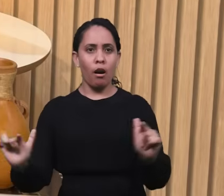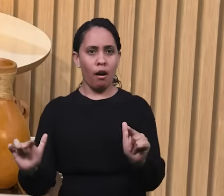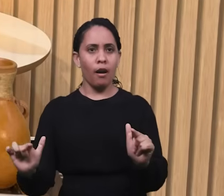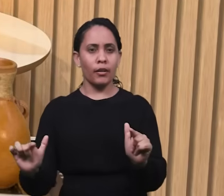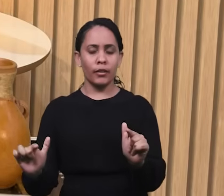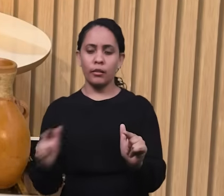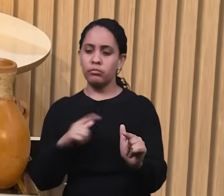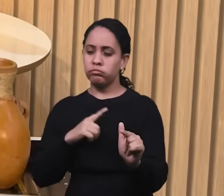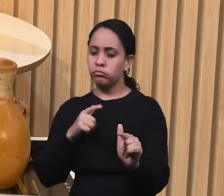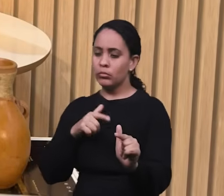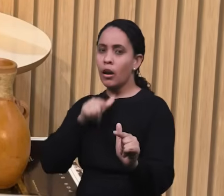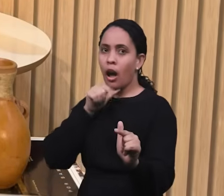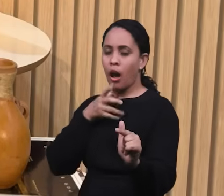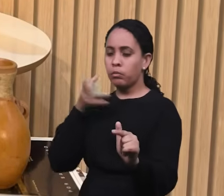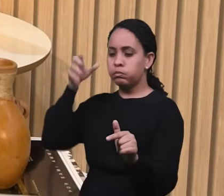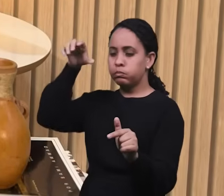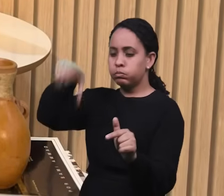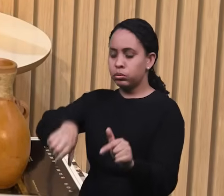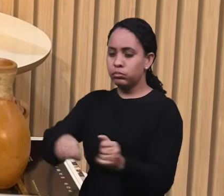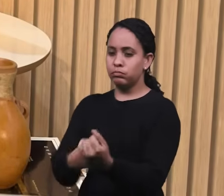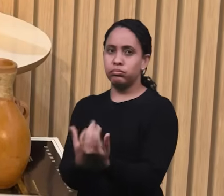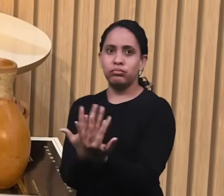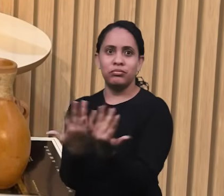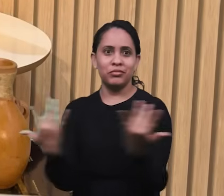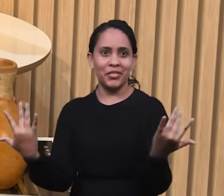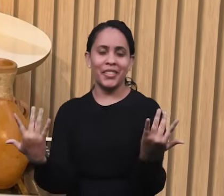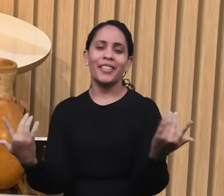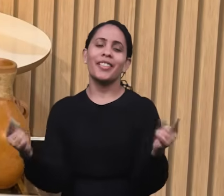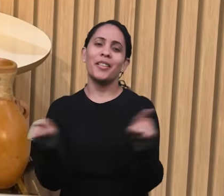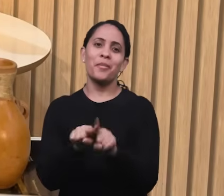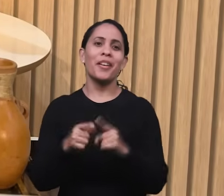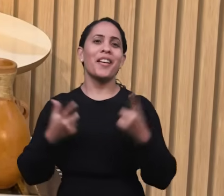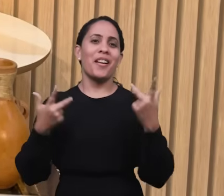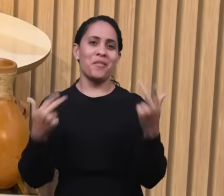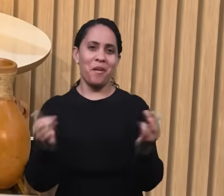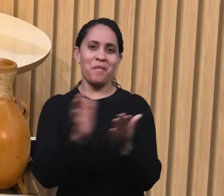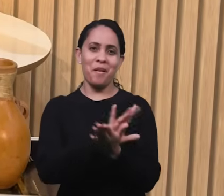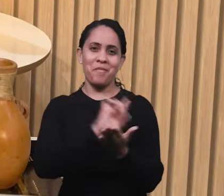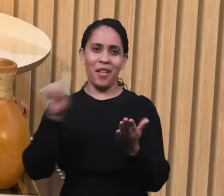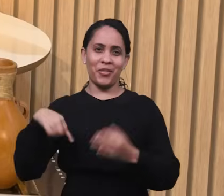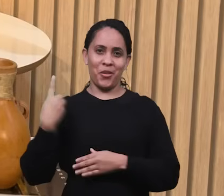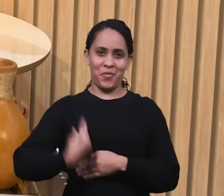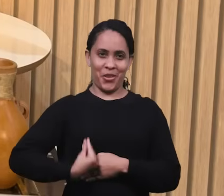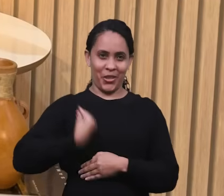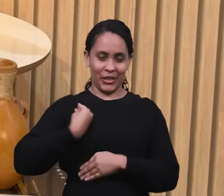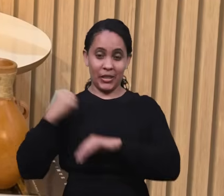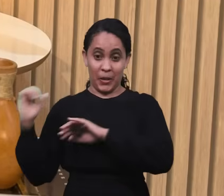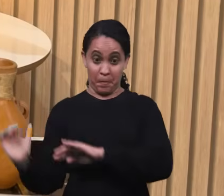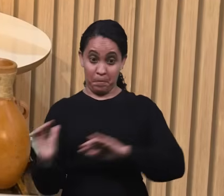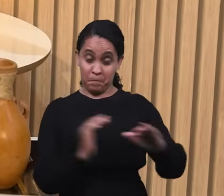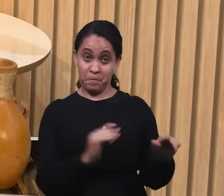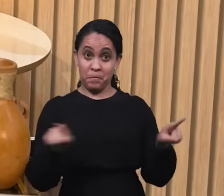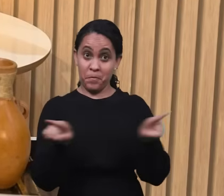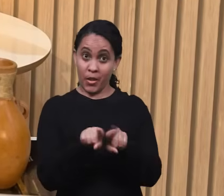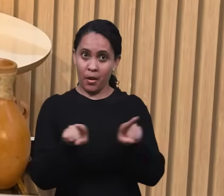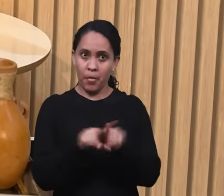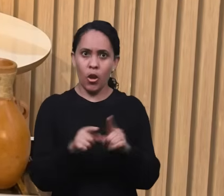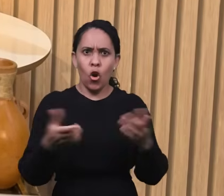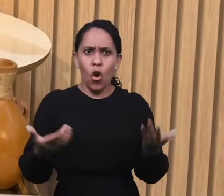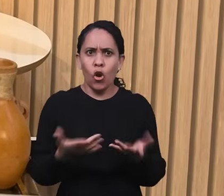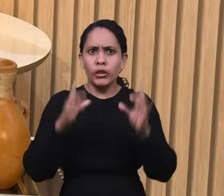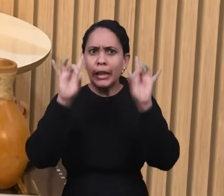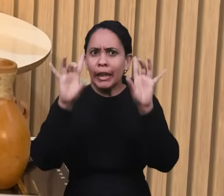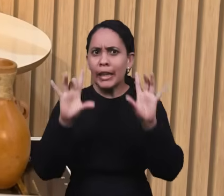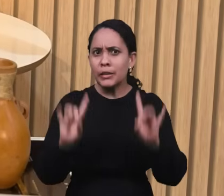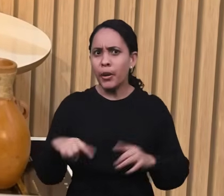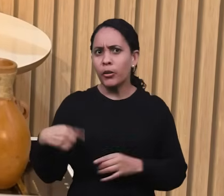trazer boas novas. E hoje nós vamos falar da Ásia, que é um continente muito grande, mas vamos falar especialmente do que